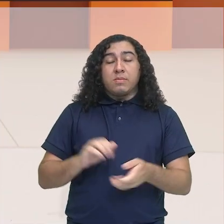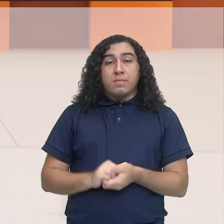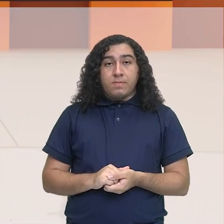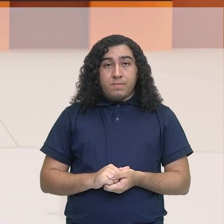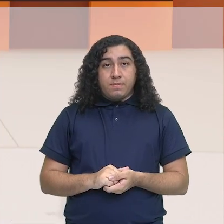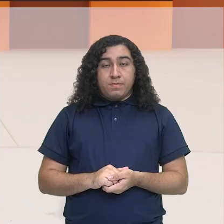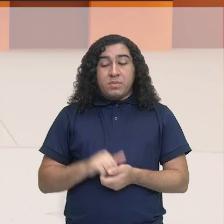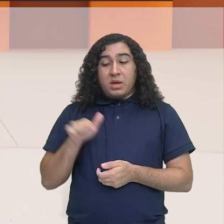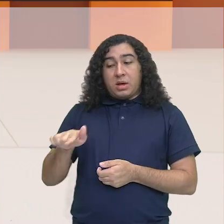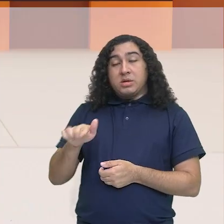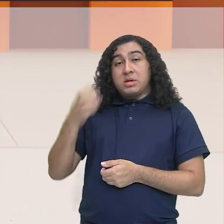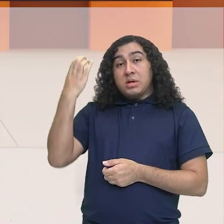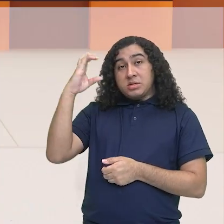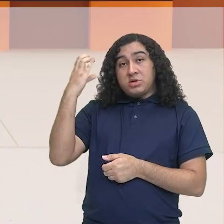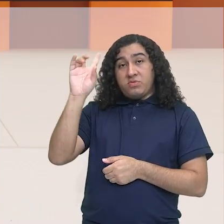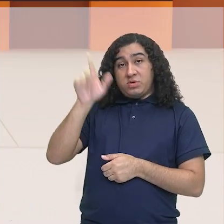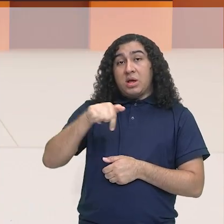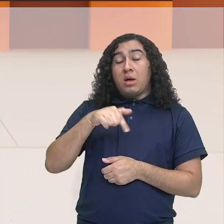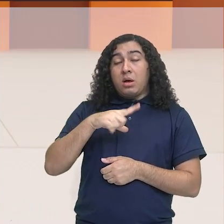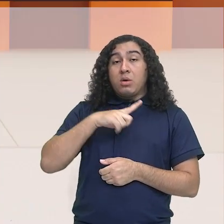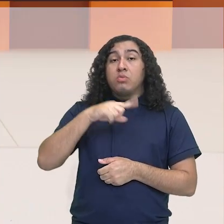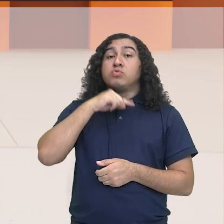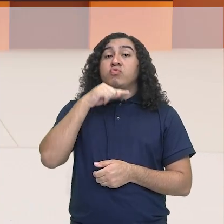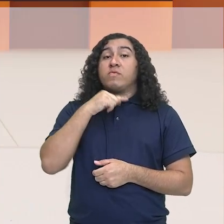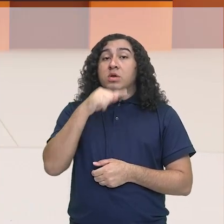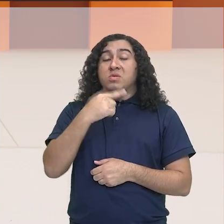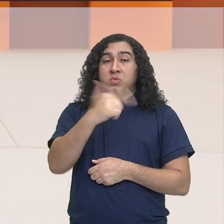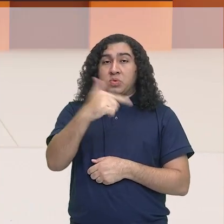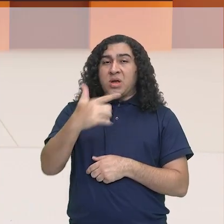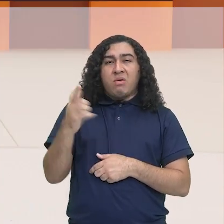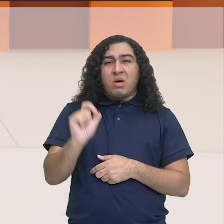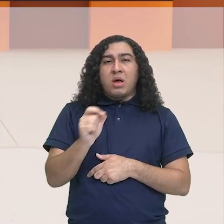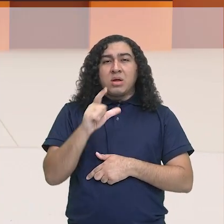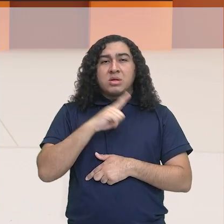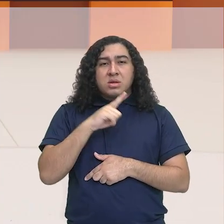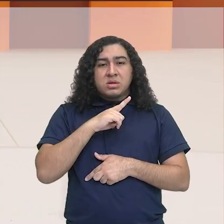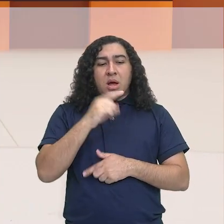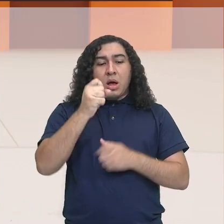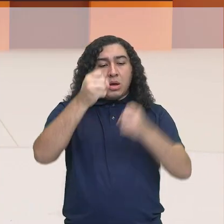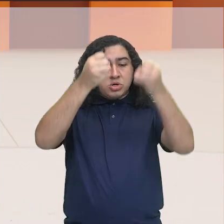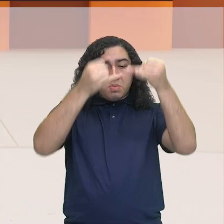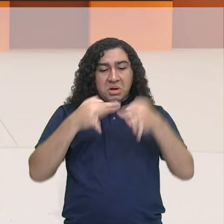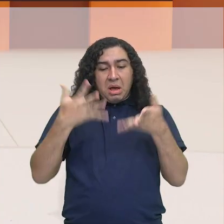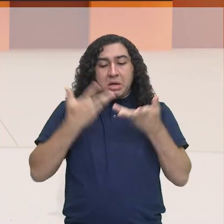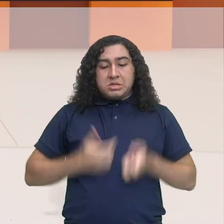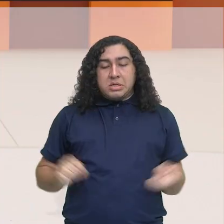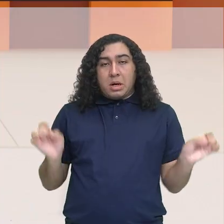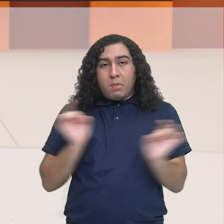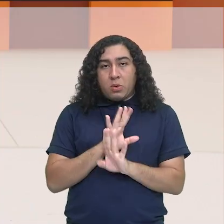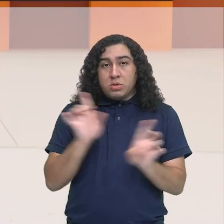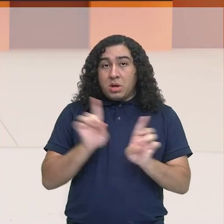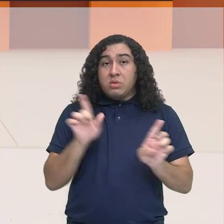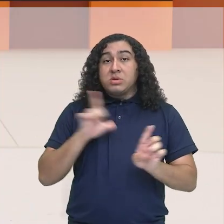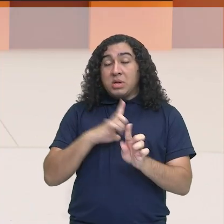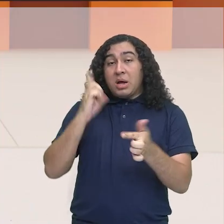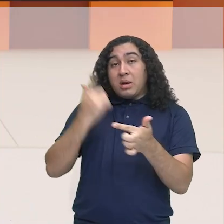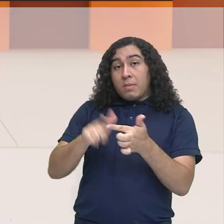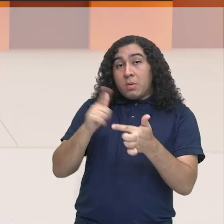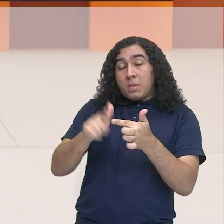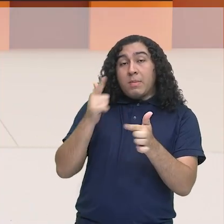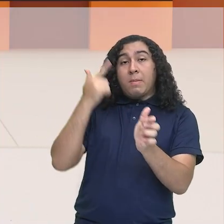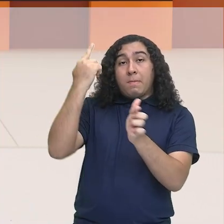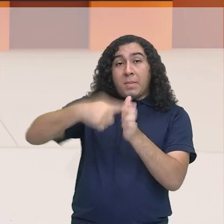ele questiona, né? Ele não aceita de primeira, ele vai questionar, e é assim que vai, então, evoluir o